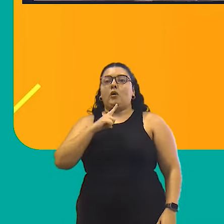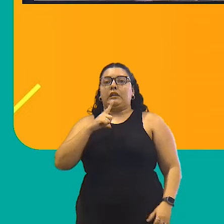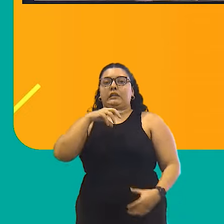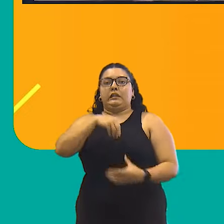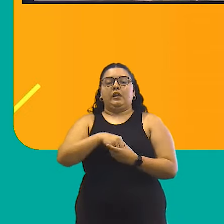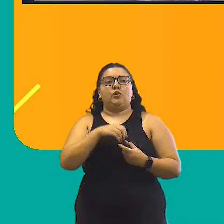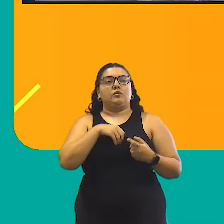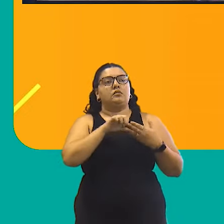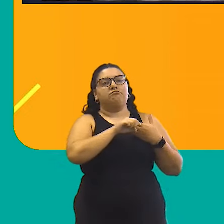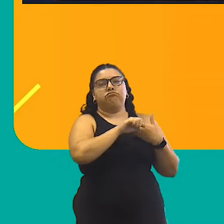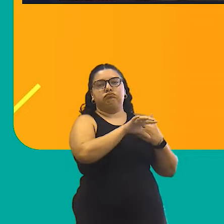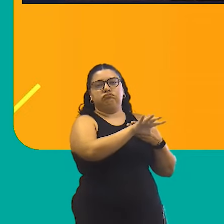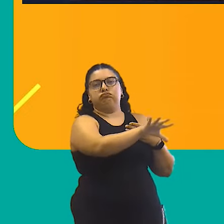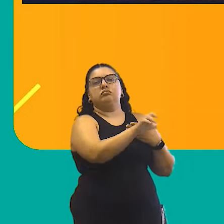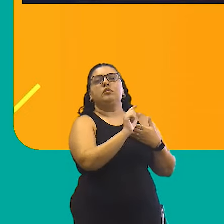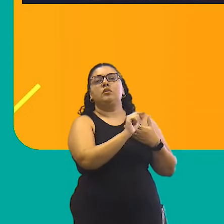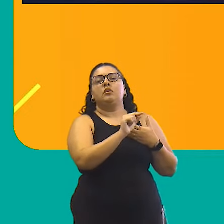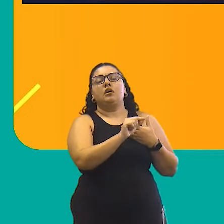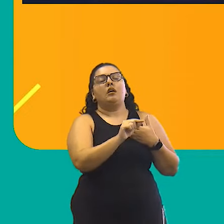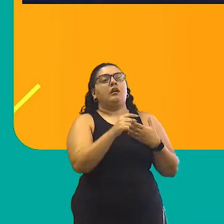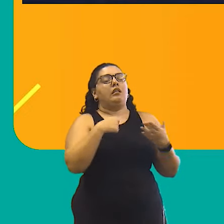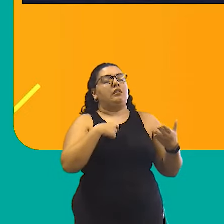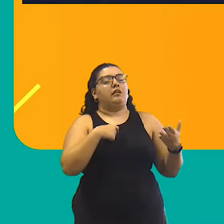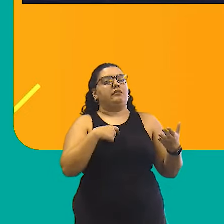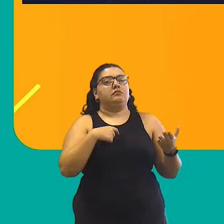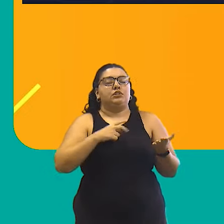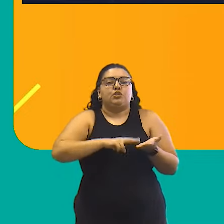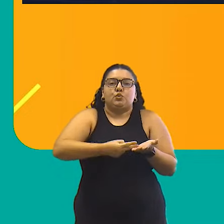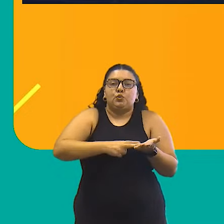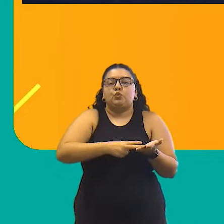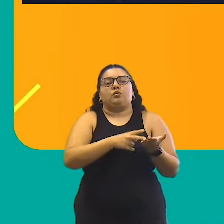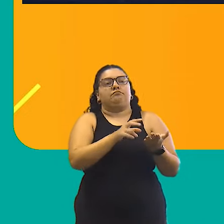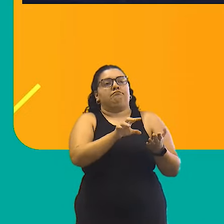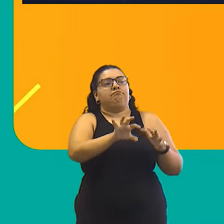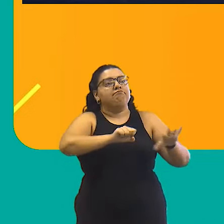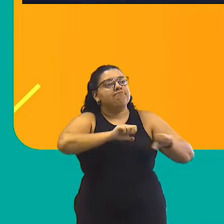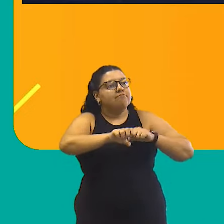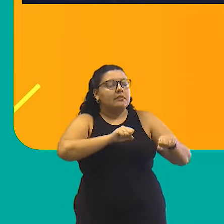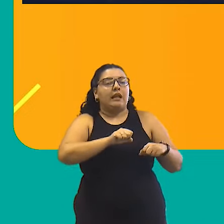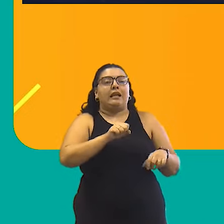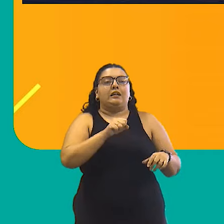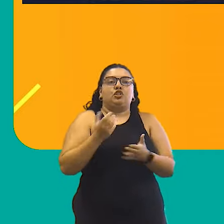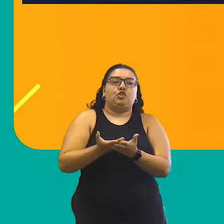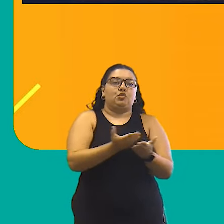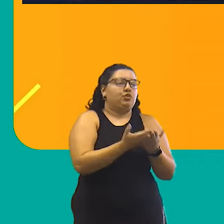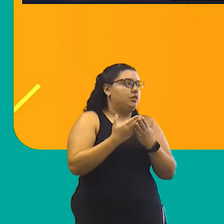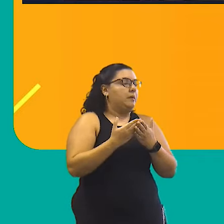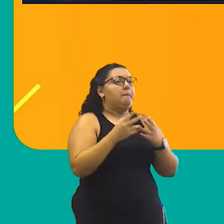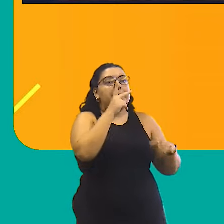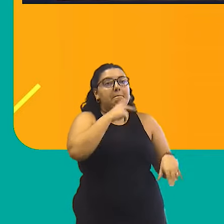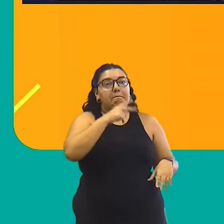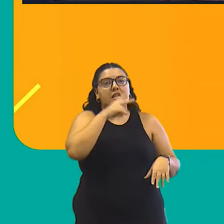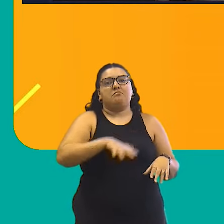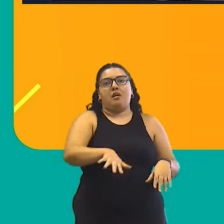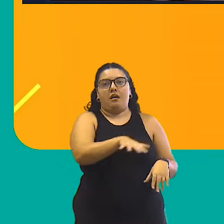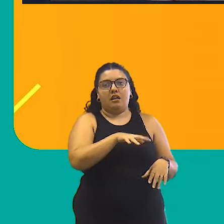otimiza o armazenamento e a leitura de dados em discos de uma mesma